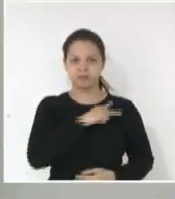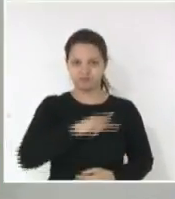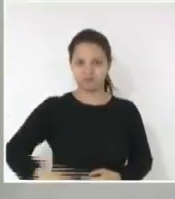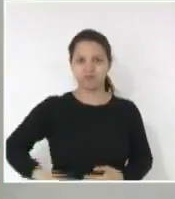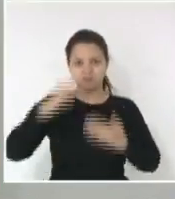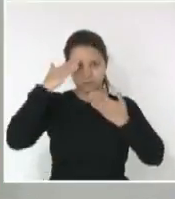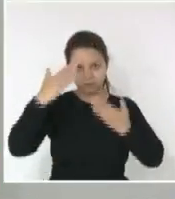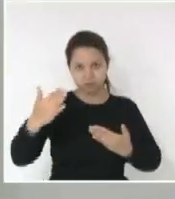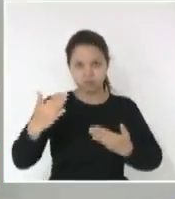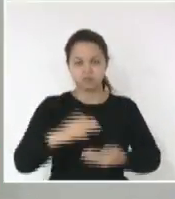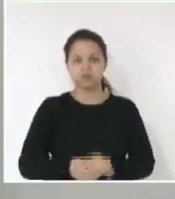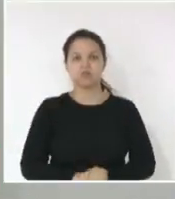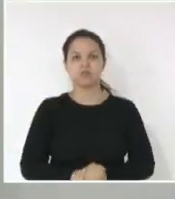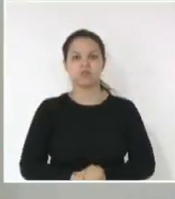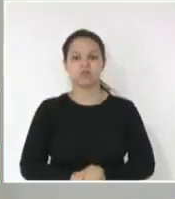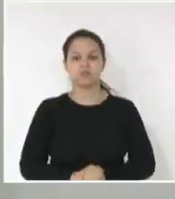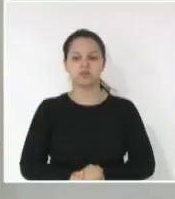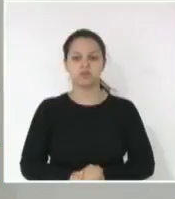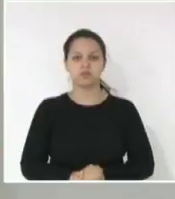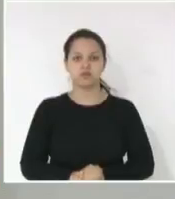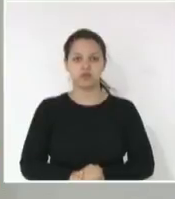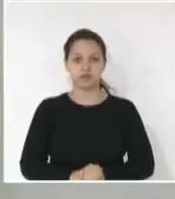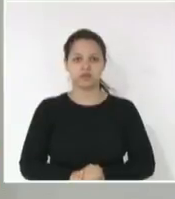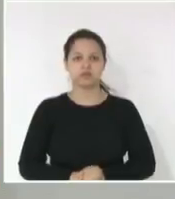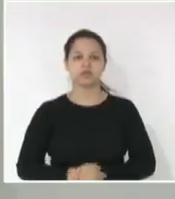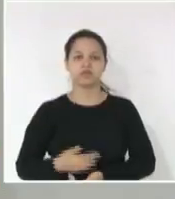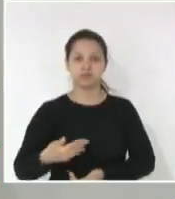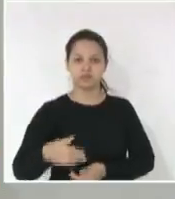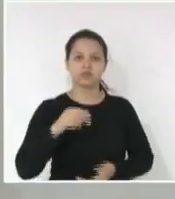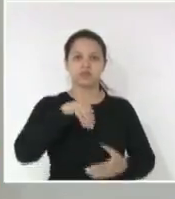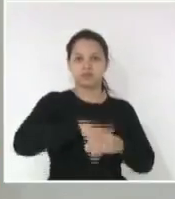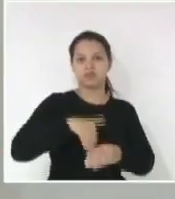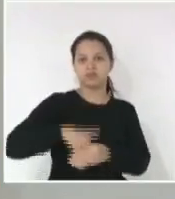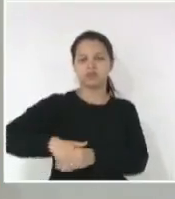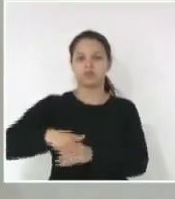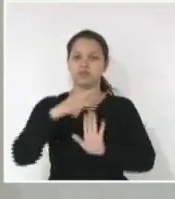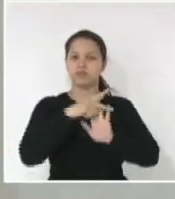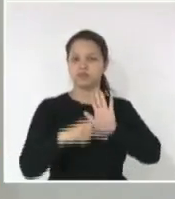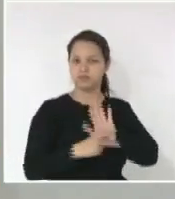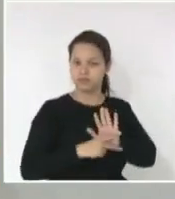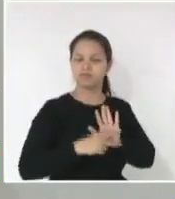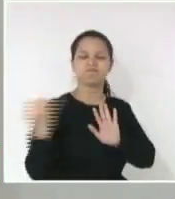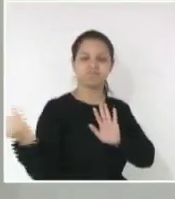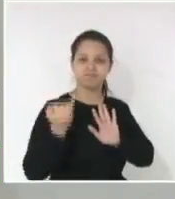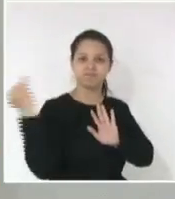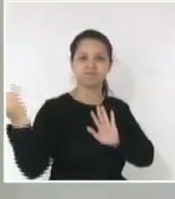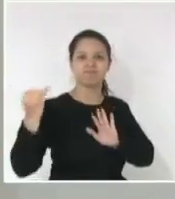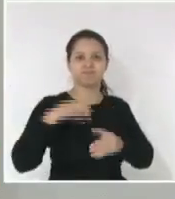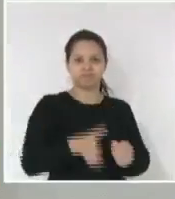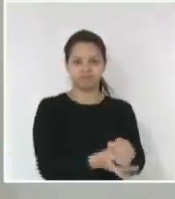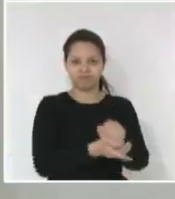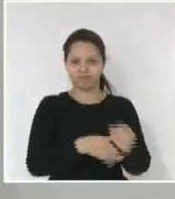Se pudermos, deputado Pavan, vamos votar hoje esse projeto, que é importante para a segurança de Santa